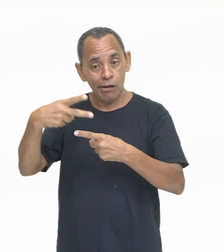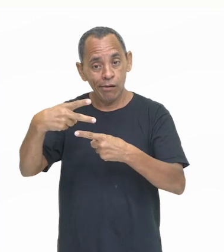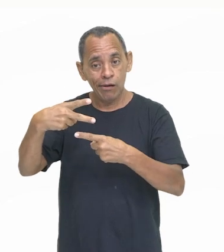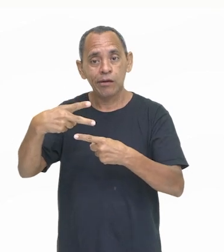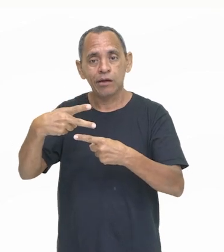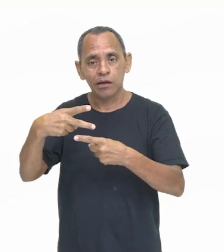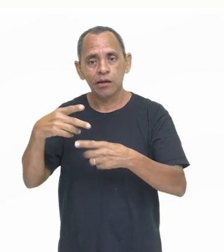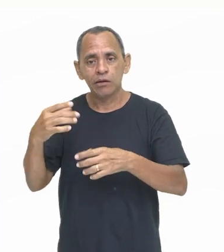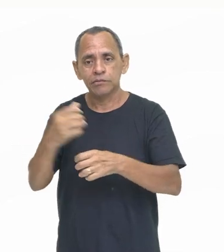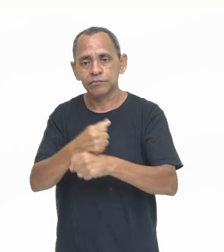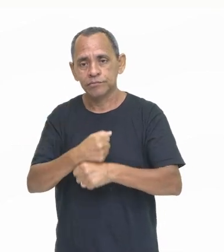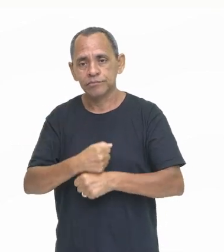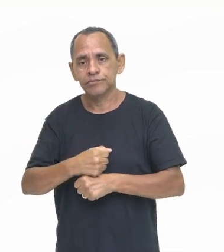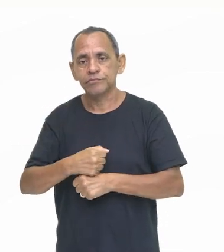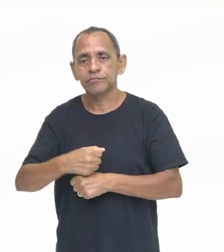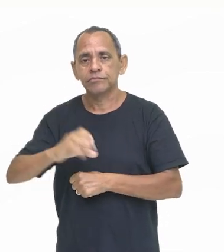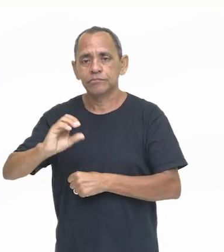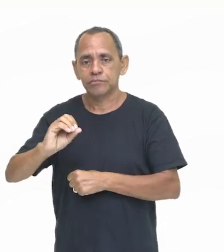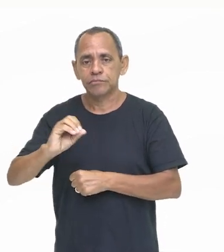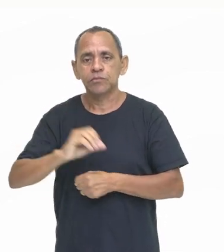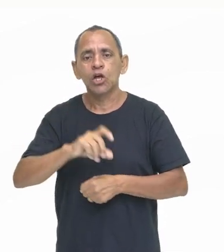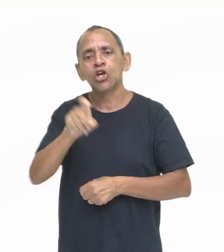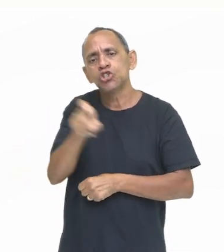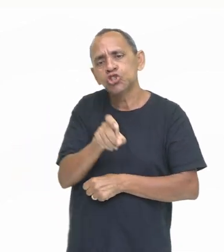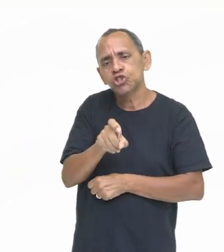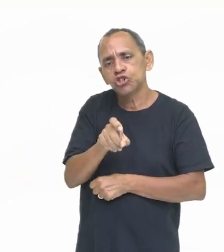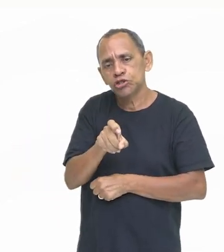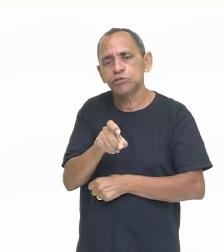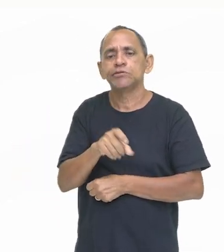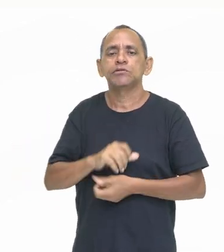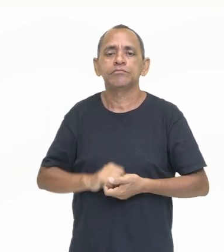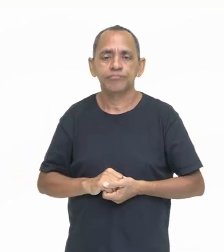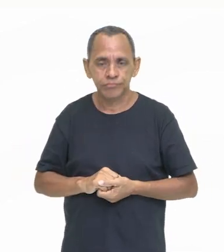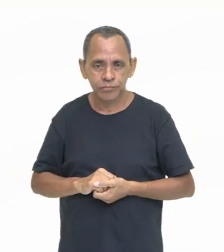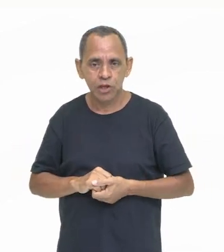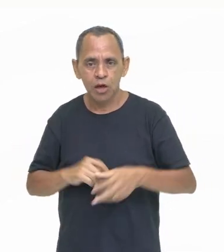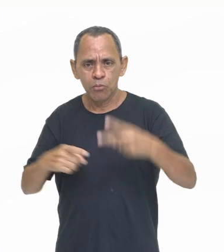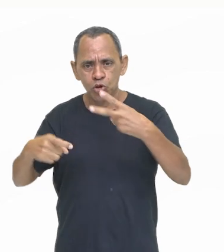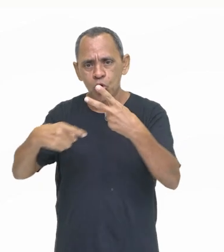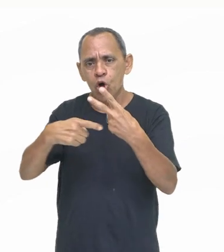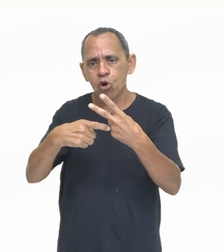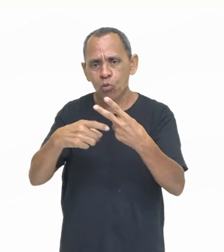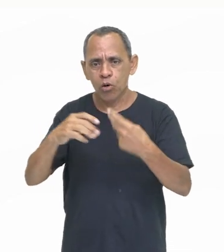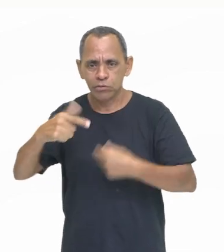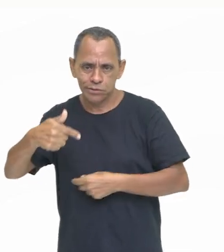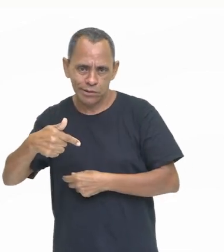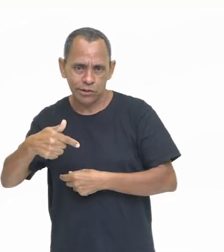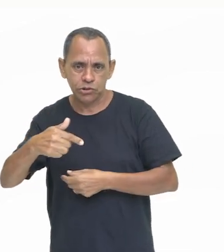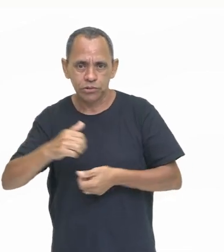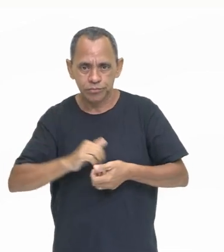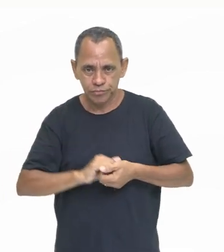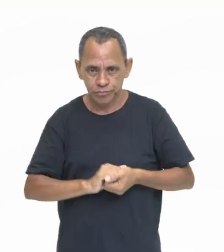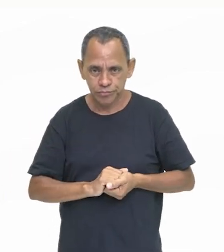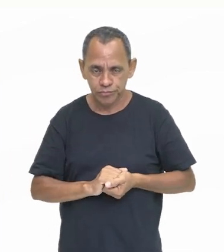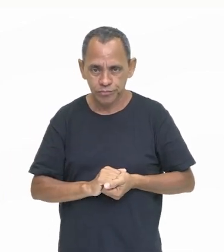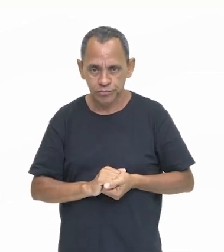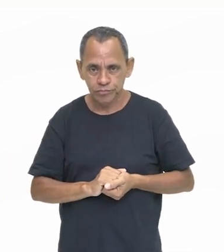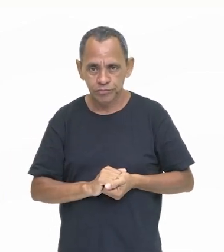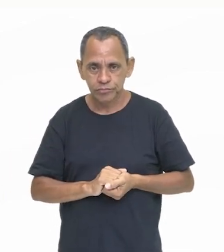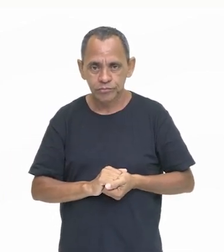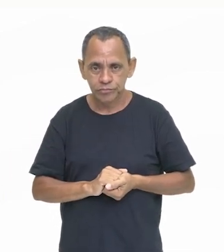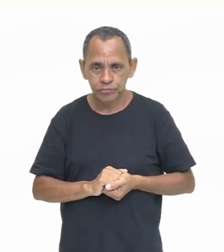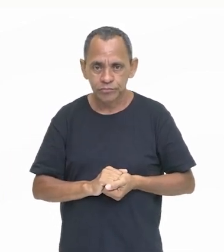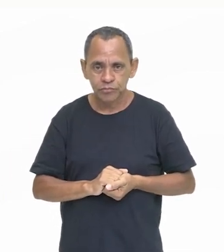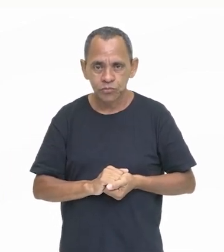X menor ou igual a 7, tá? Resumindo aqui a nossa conta, né? E para esse